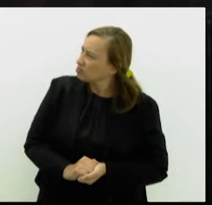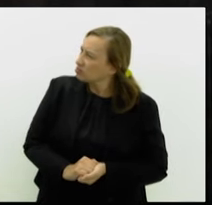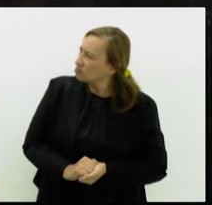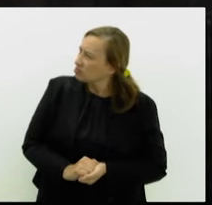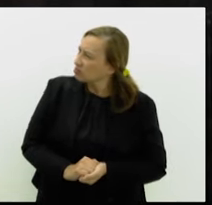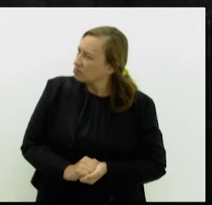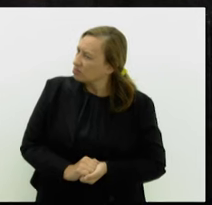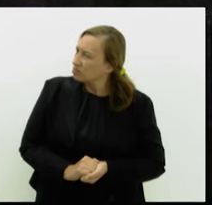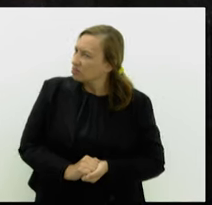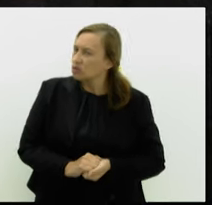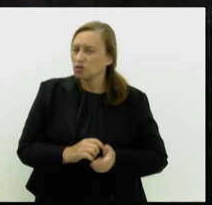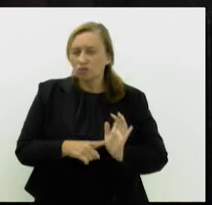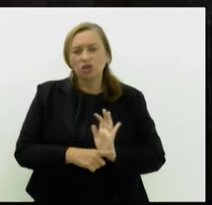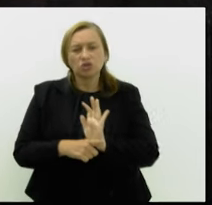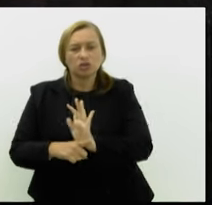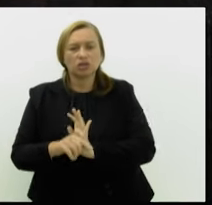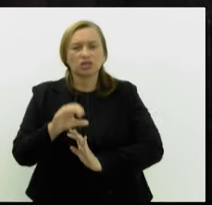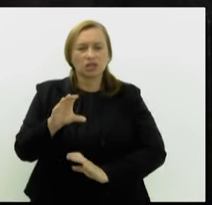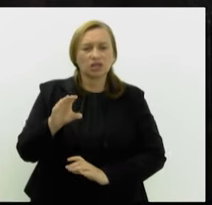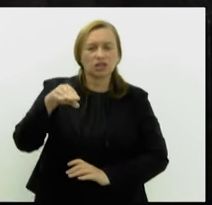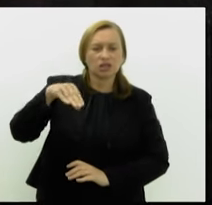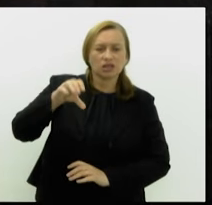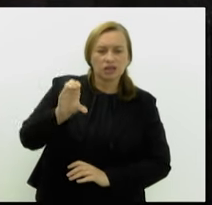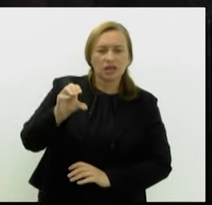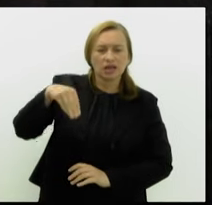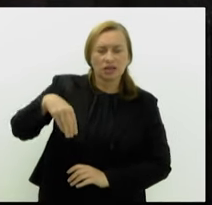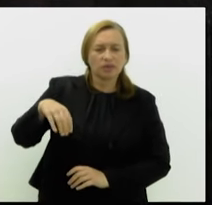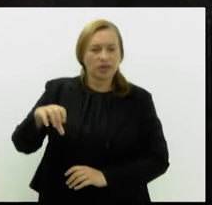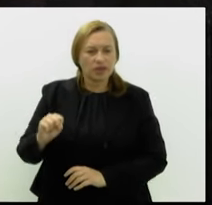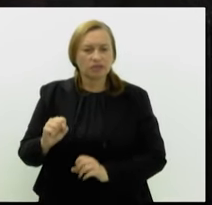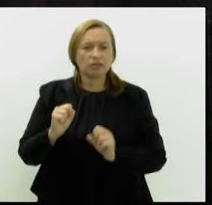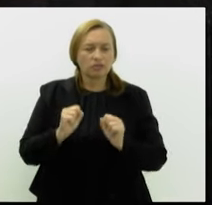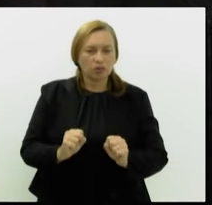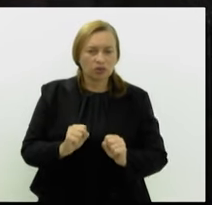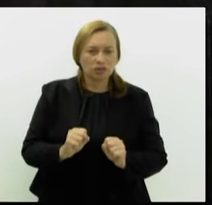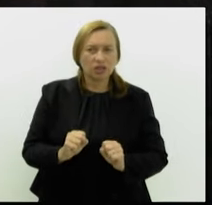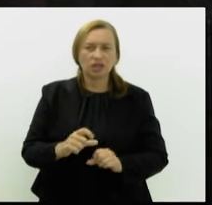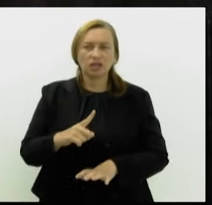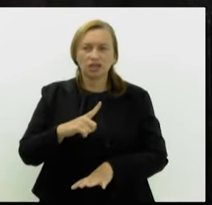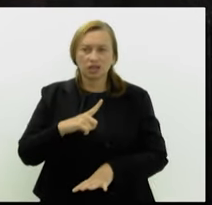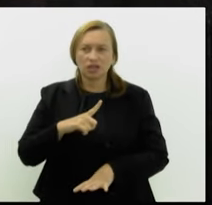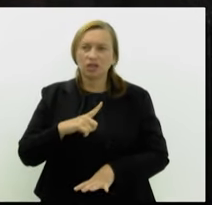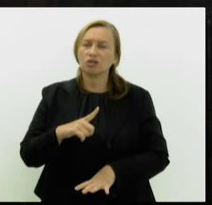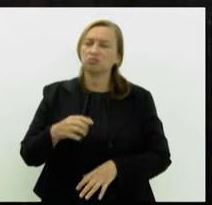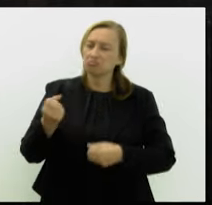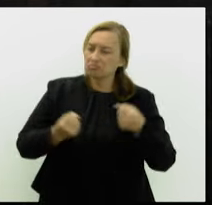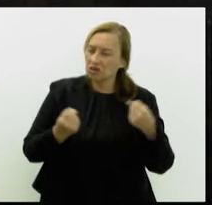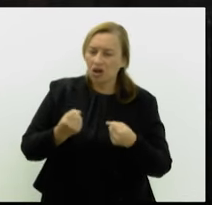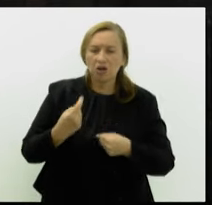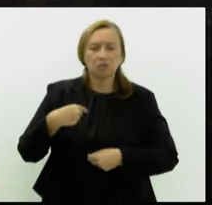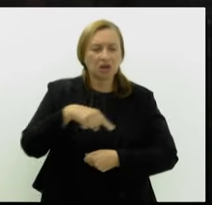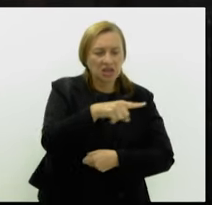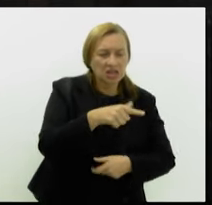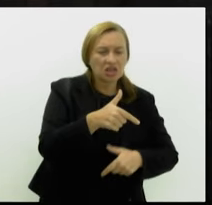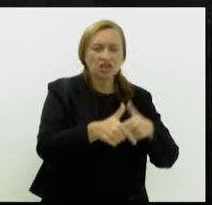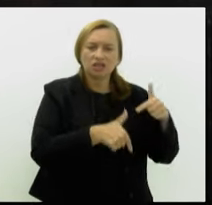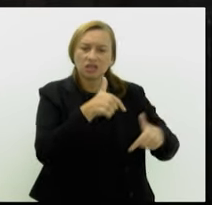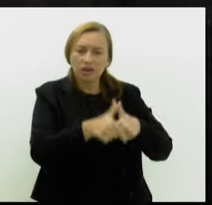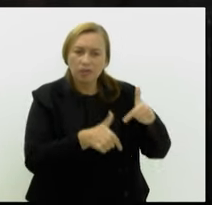do ICMS para se locomoverem, né, para o seu trabalho, para o seu... os seus